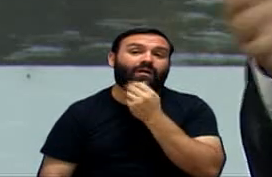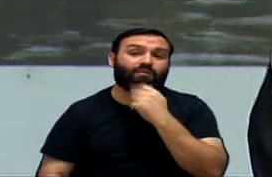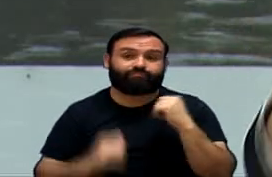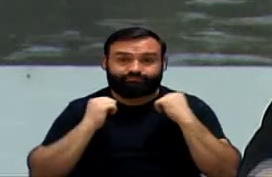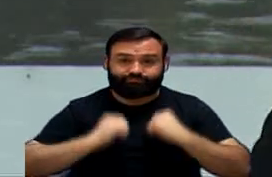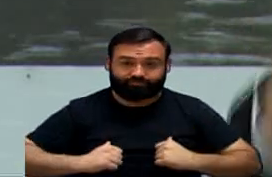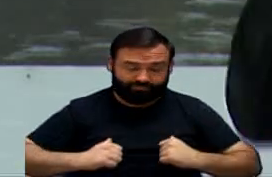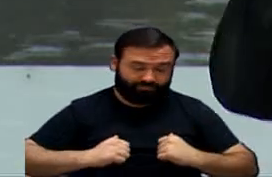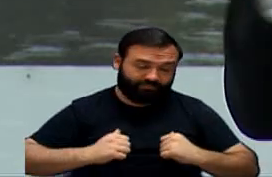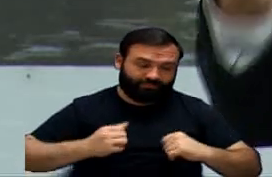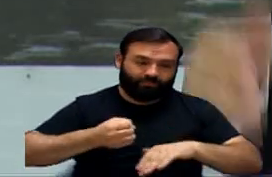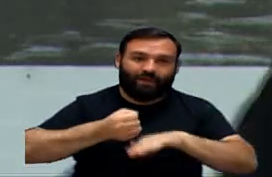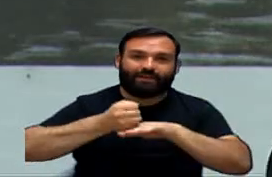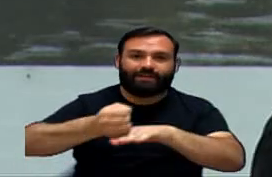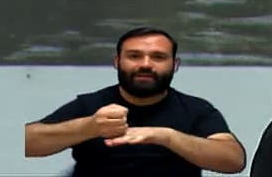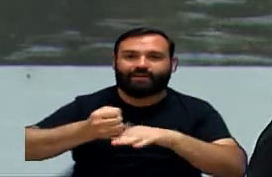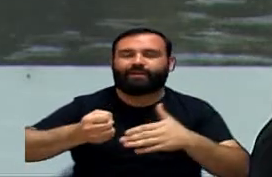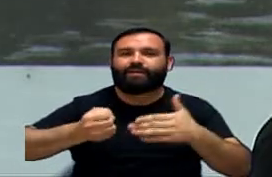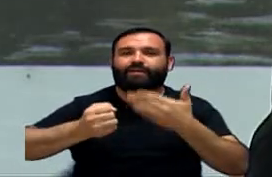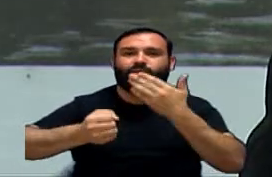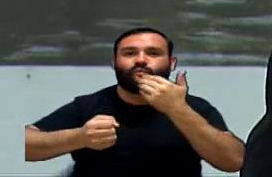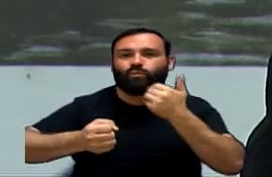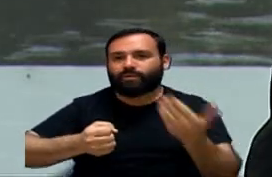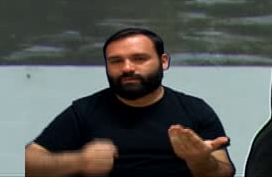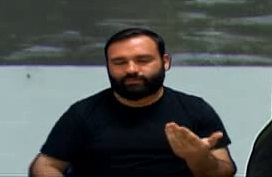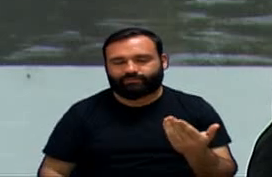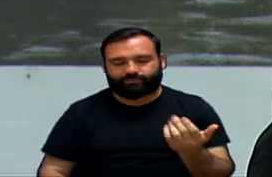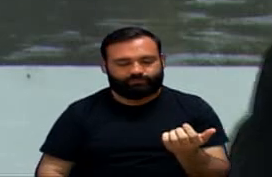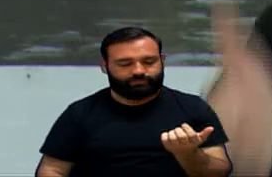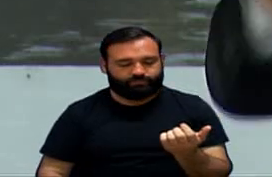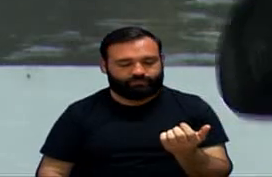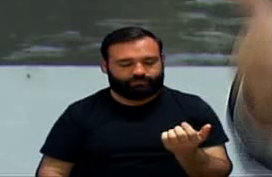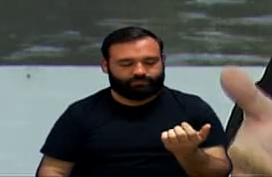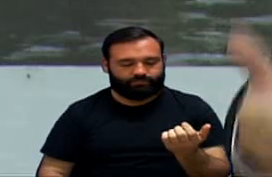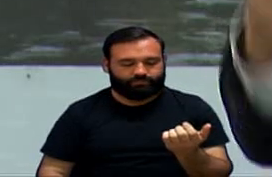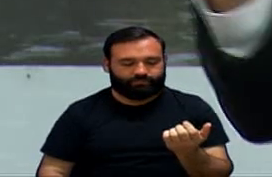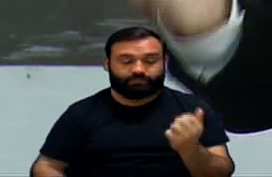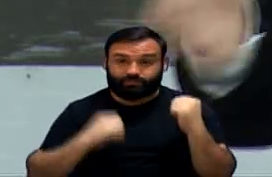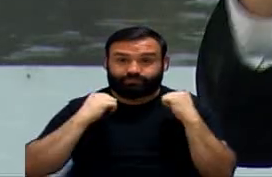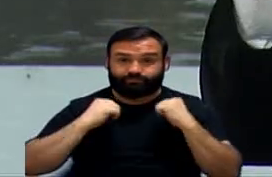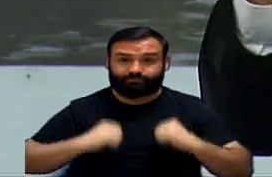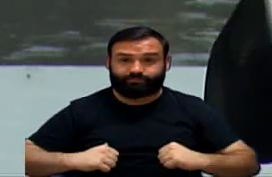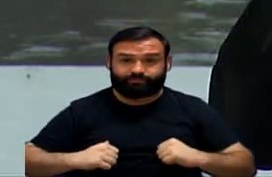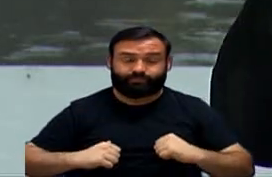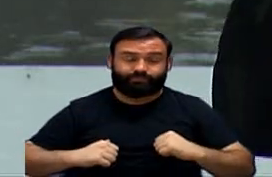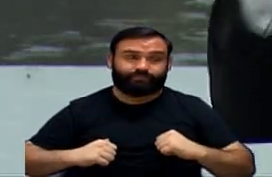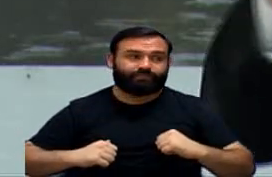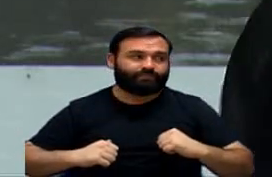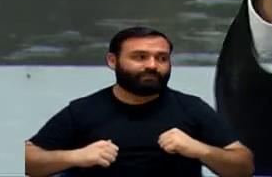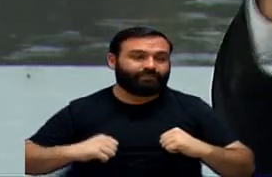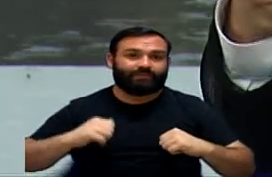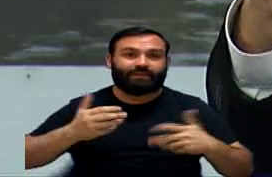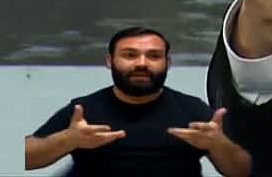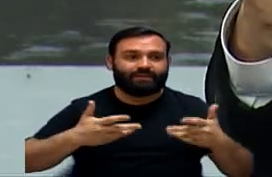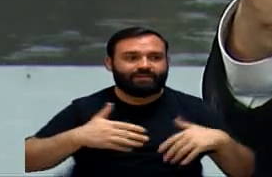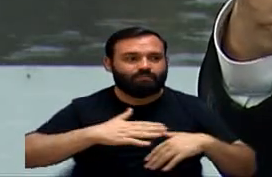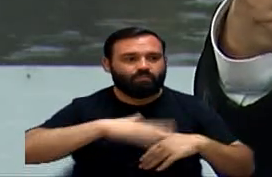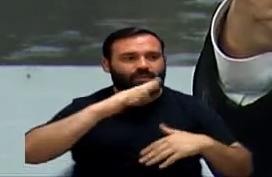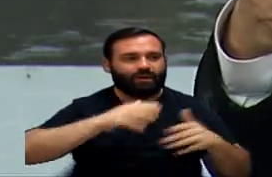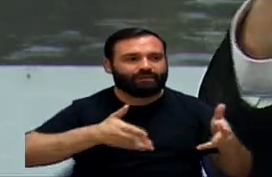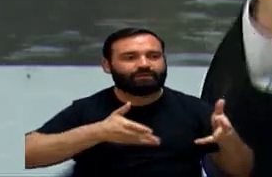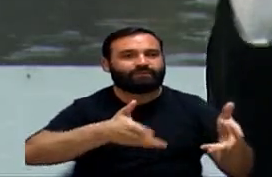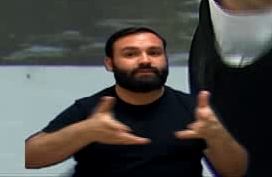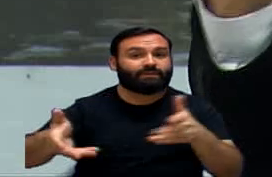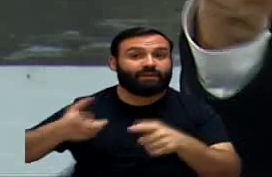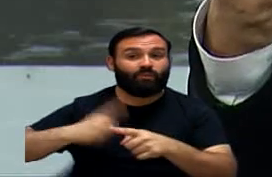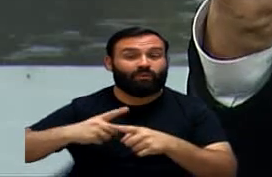vai lá fazer entrega de refeição aquele motoboy Ele tem ele ele procura fazer mais entregas